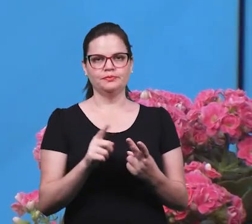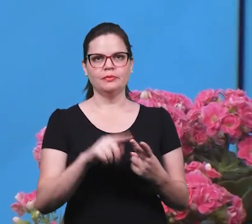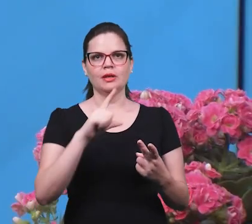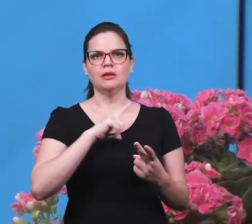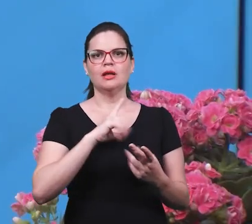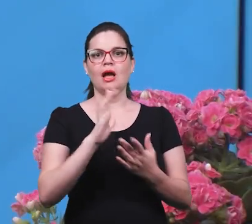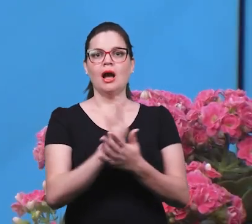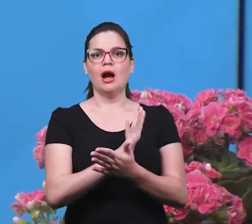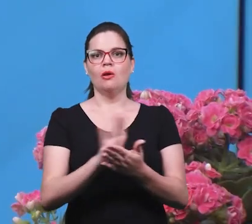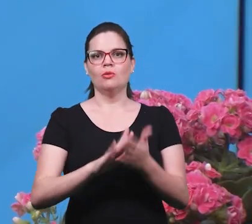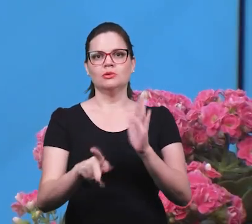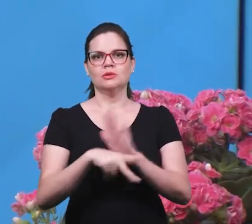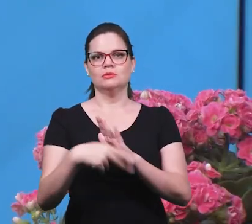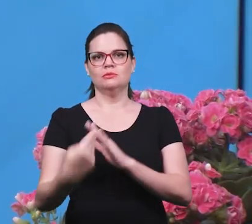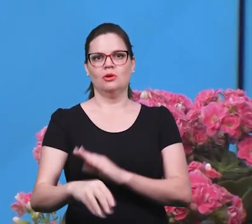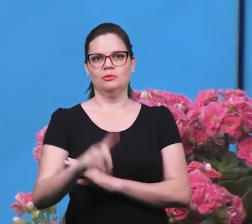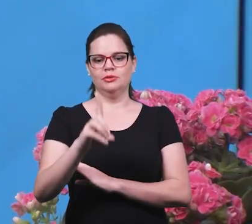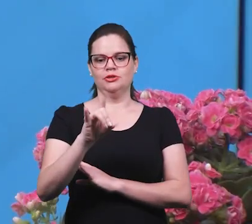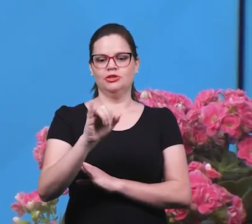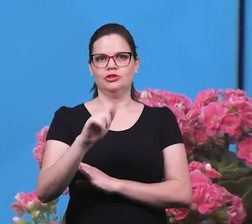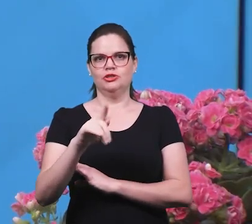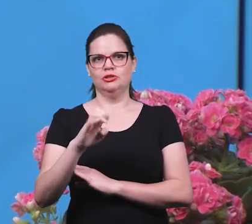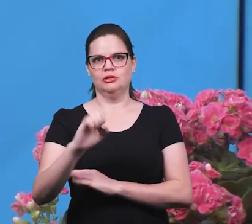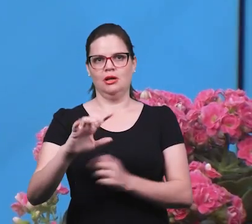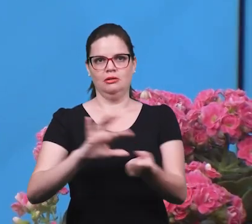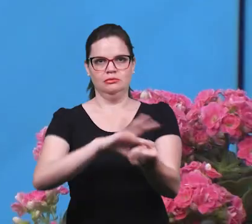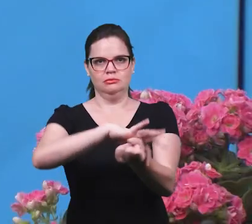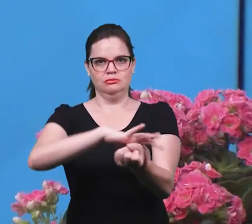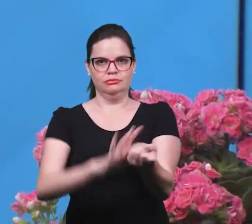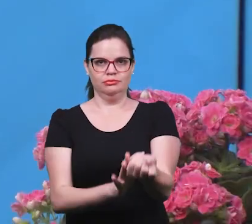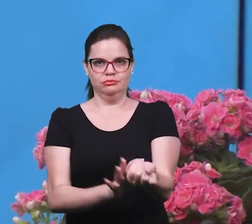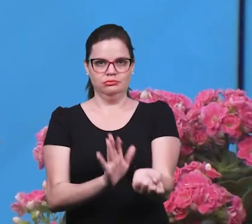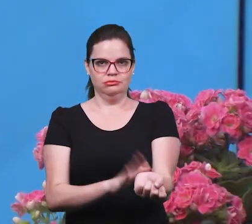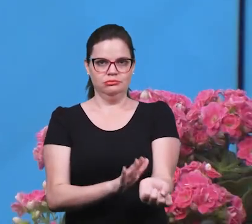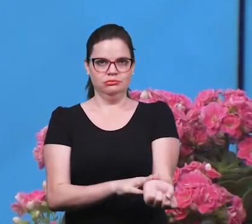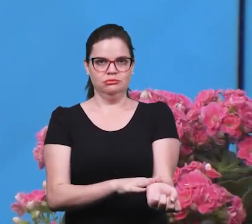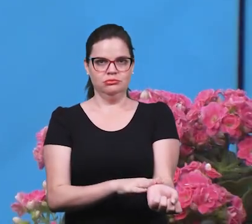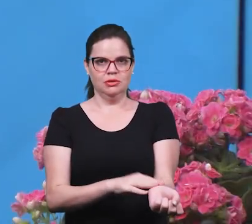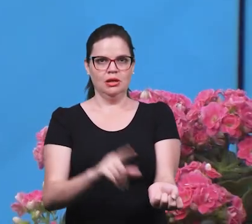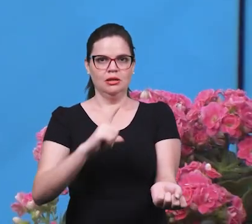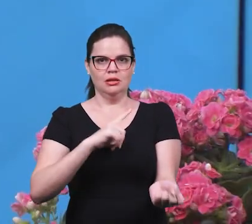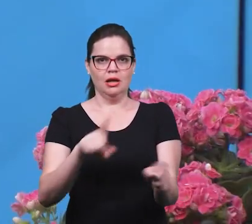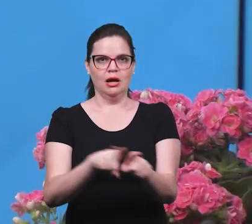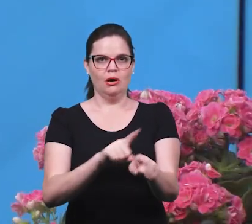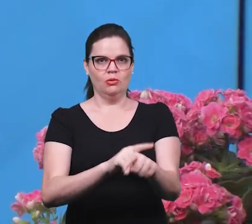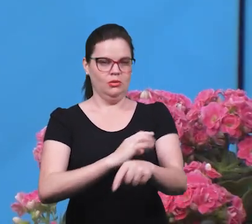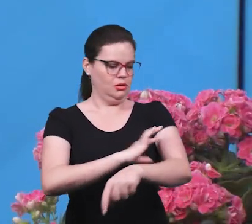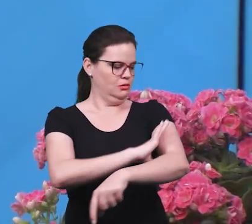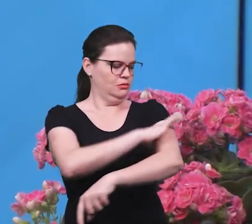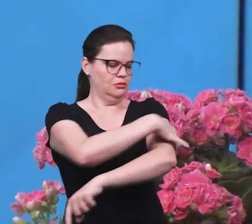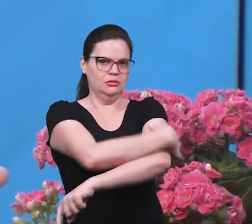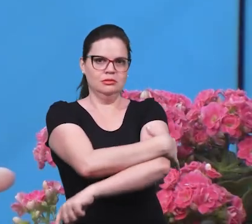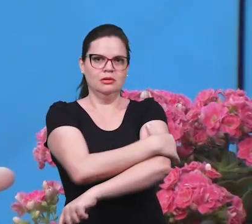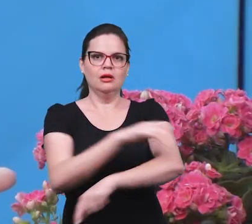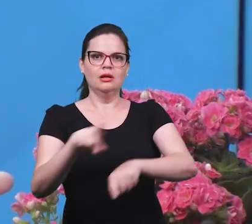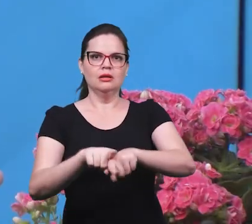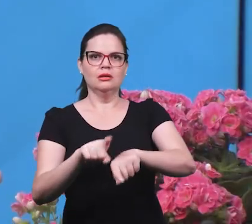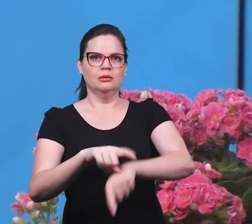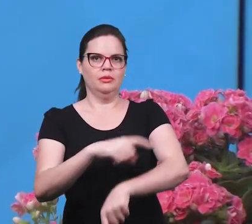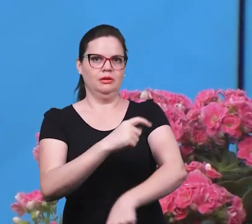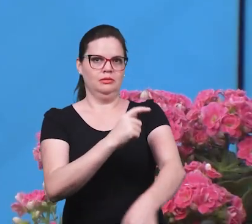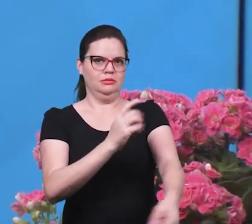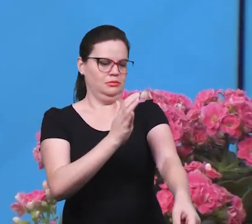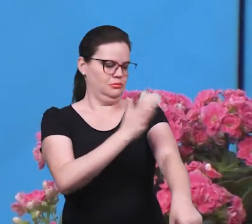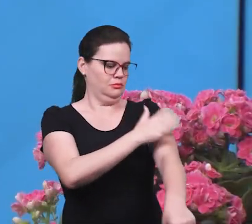aparelhos digitais. Tem um aparelho que é aquele de pulso e tem sim. um que também já pega nessa artéria,